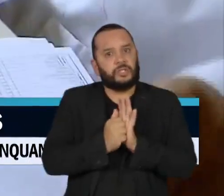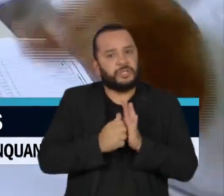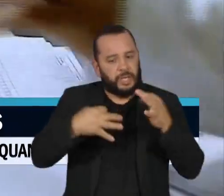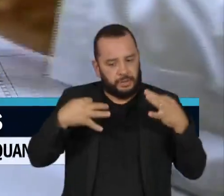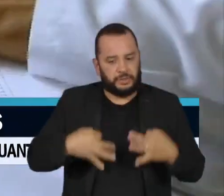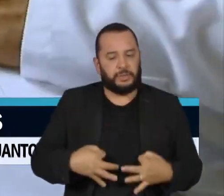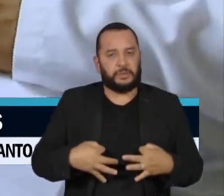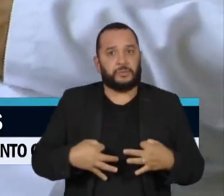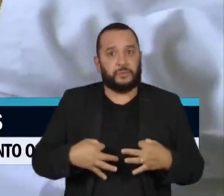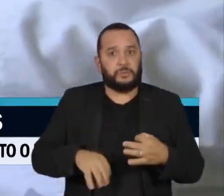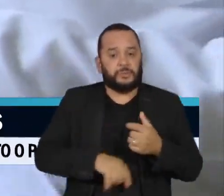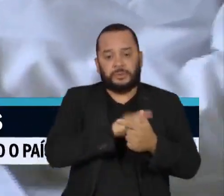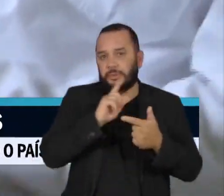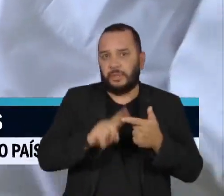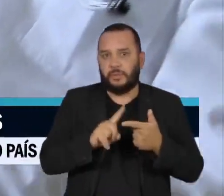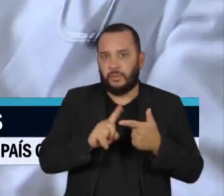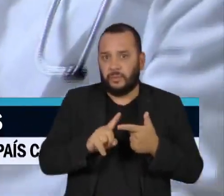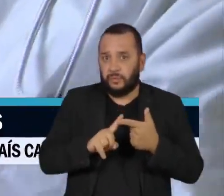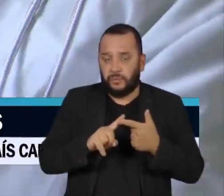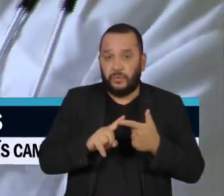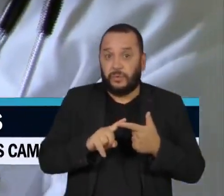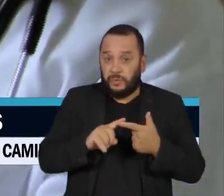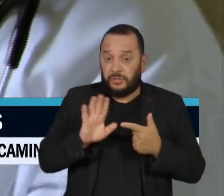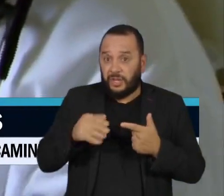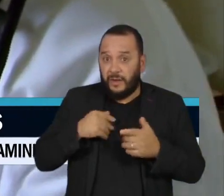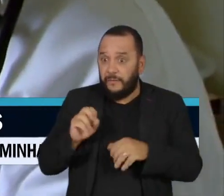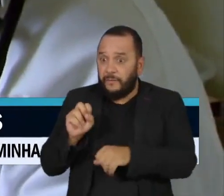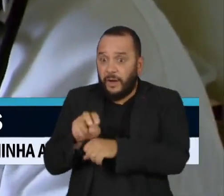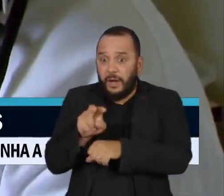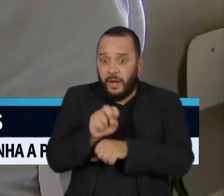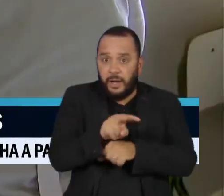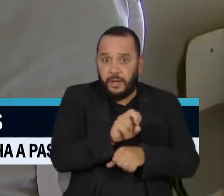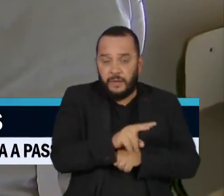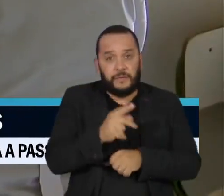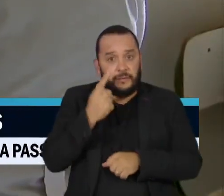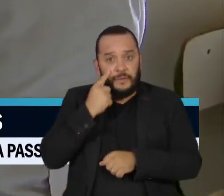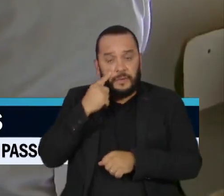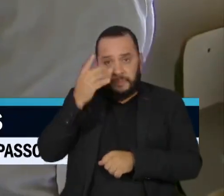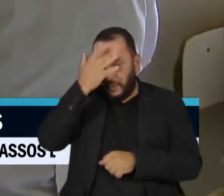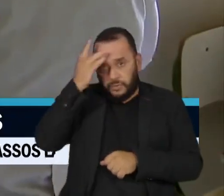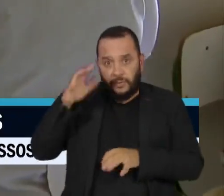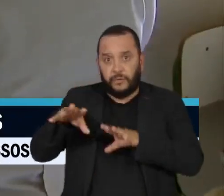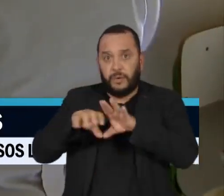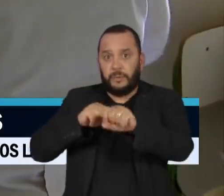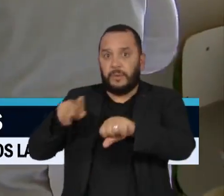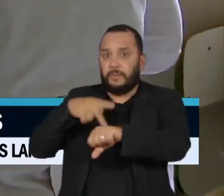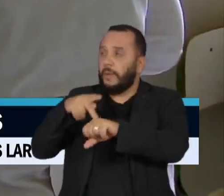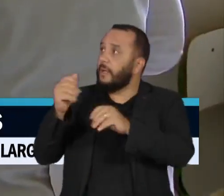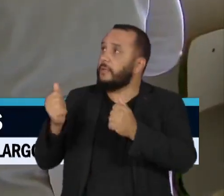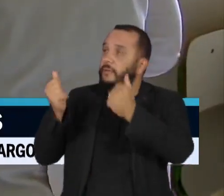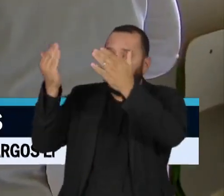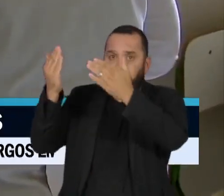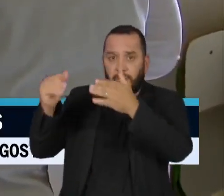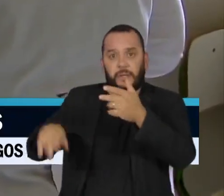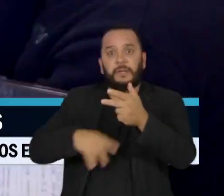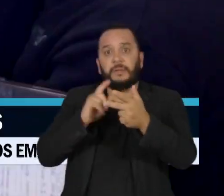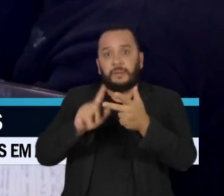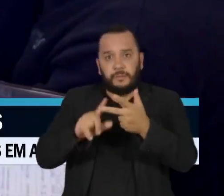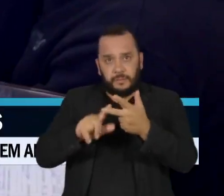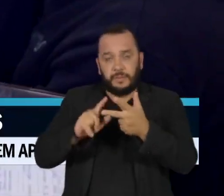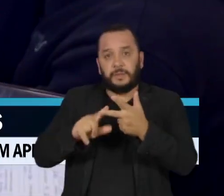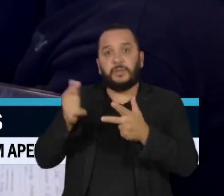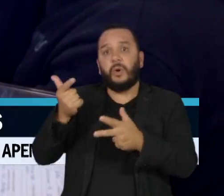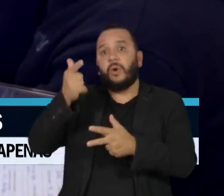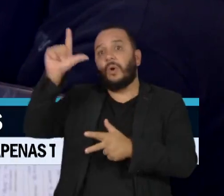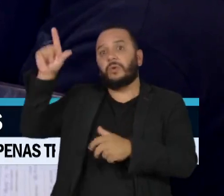depois os postos não preenchidos serão oferecidos para brasileiros formados no exterior e depois para estrangeiros